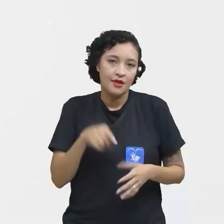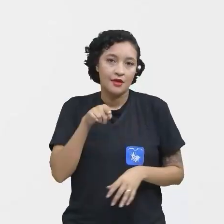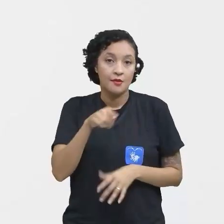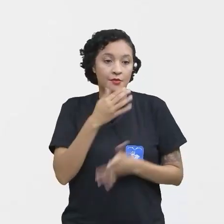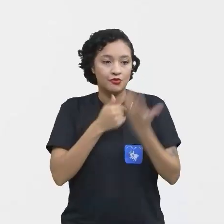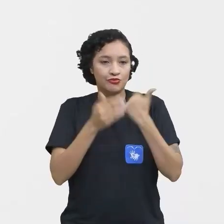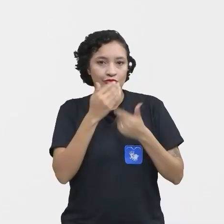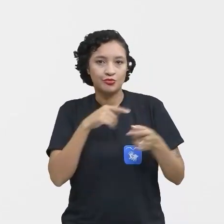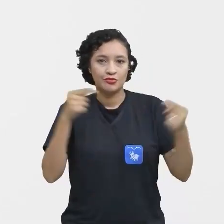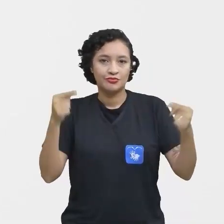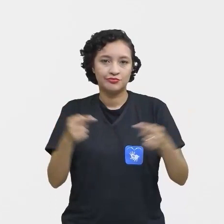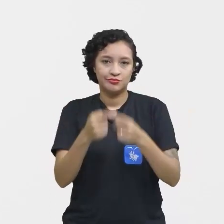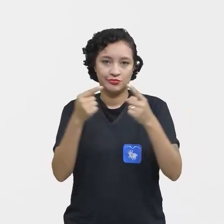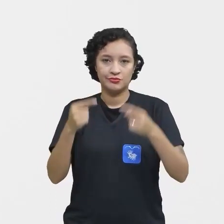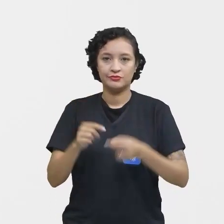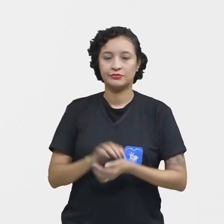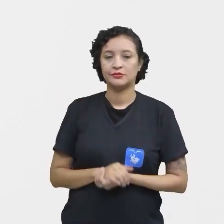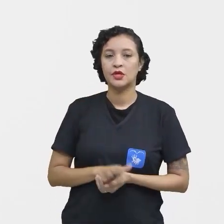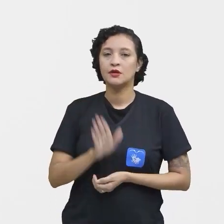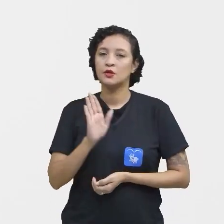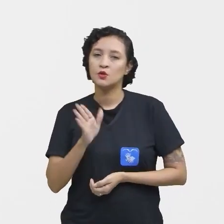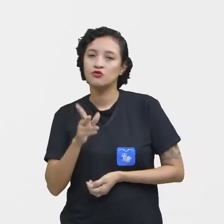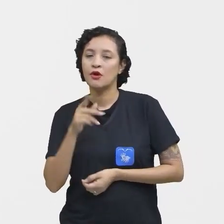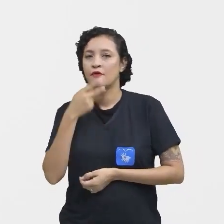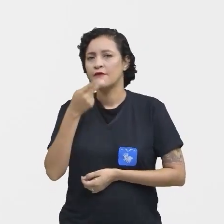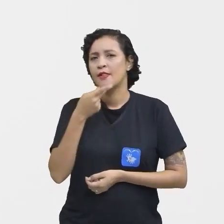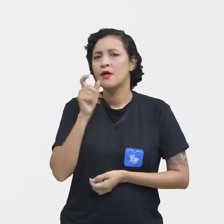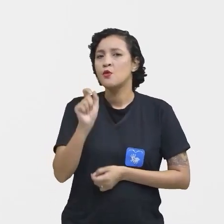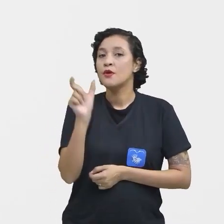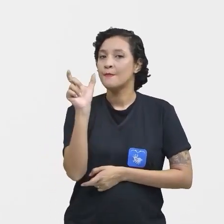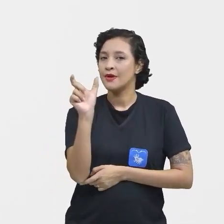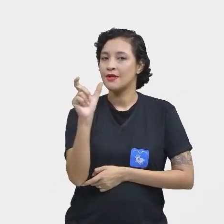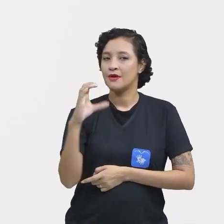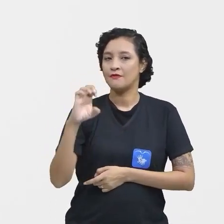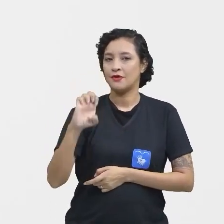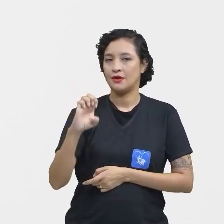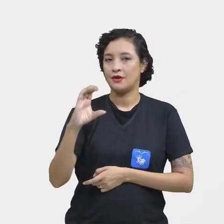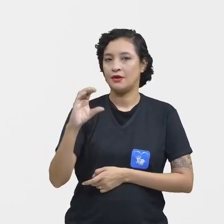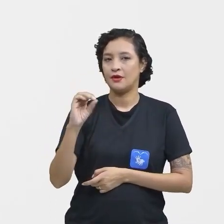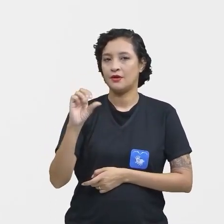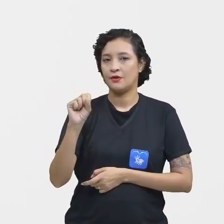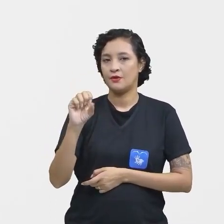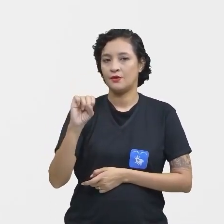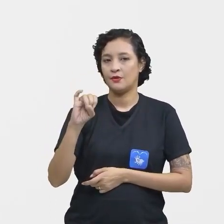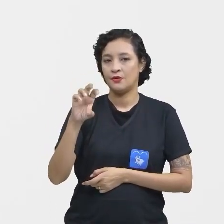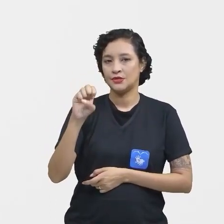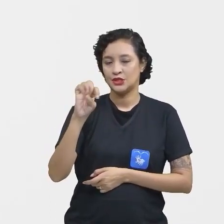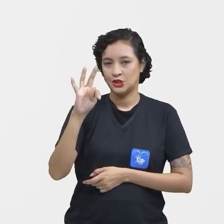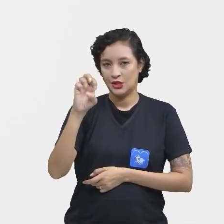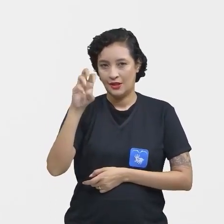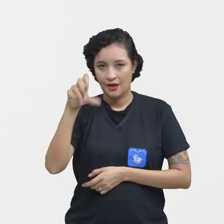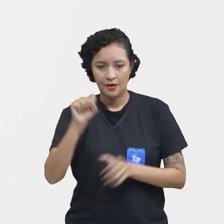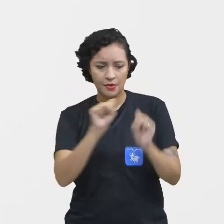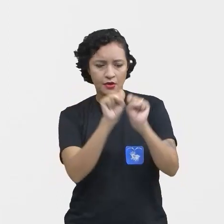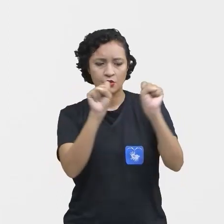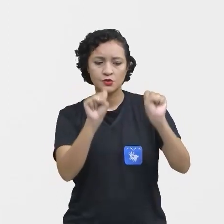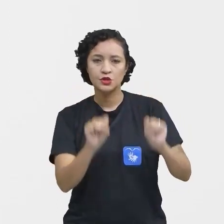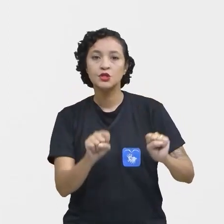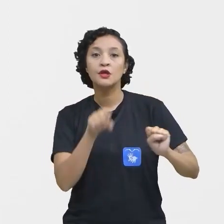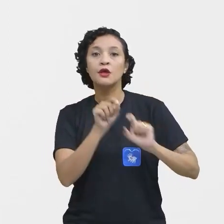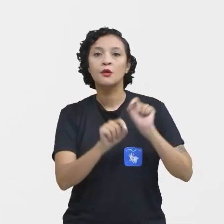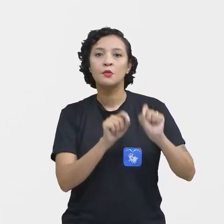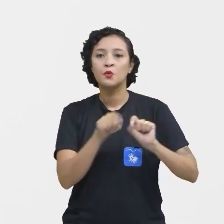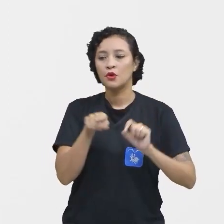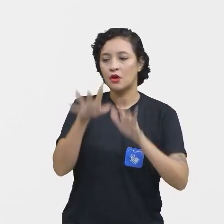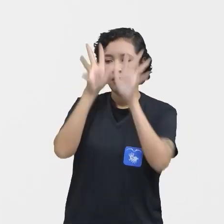funcione. Então, como eu falei para vocês, existem ecossistemas. Existe um sistema que faz com que o animal permaneça vivo, ele